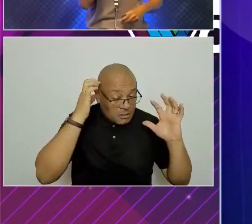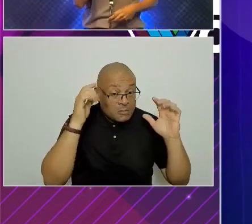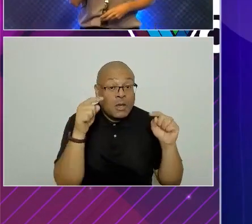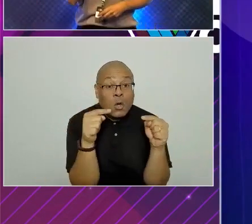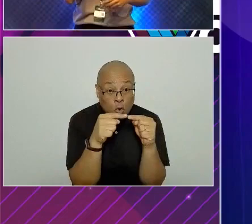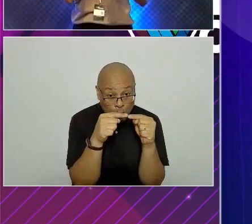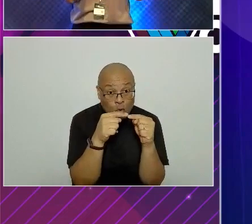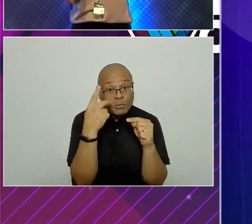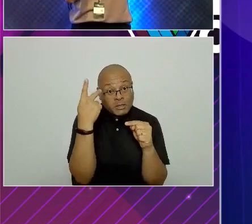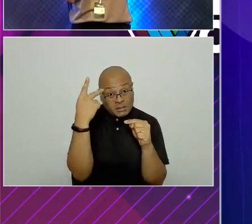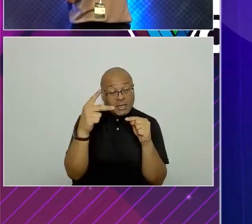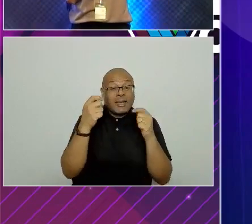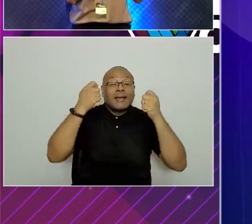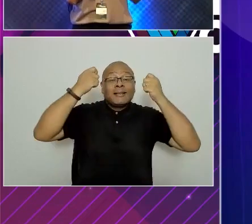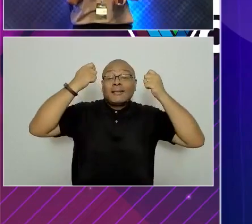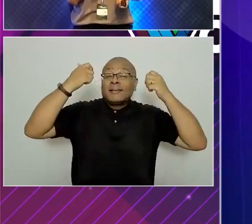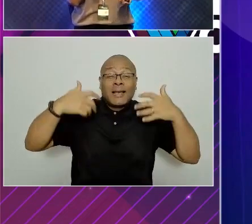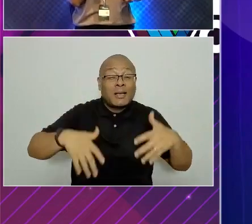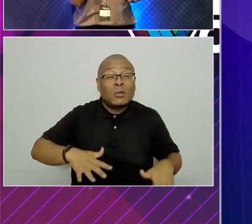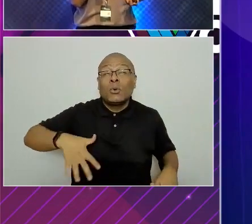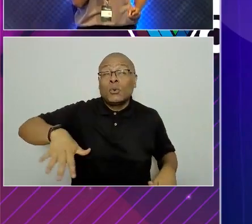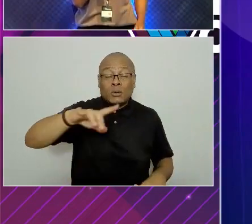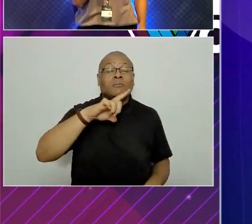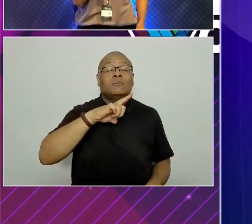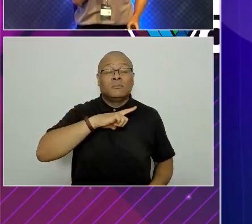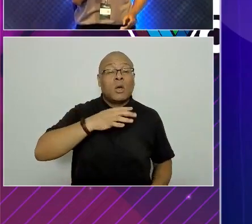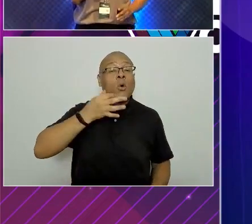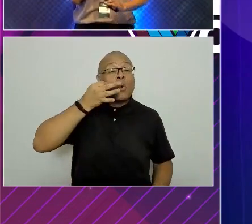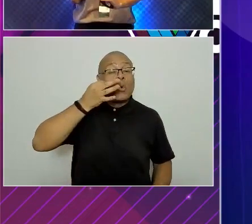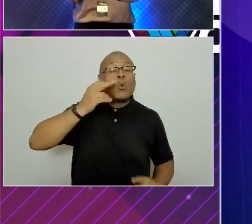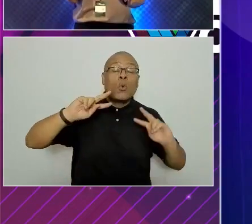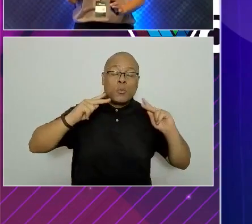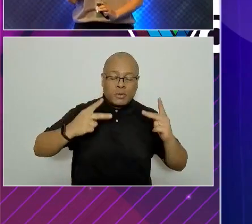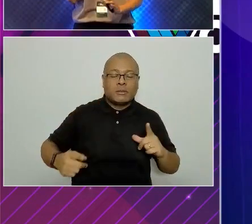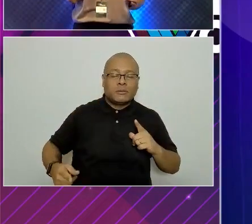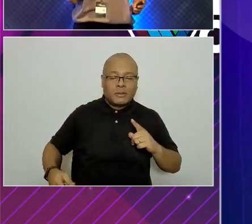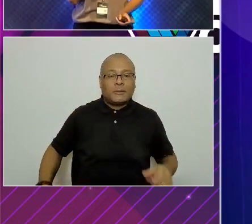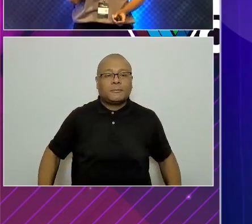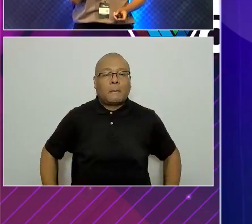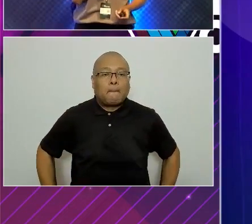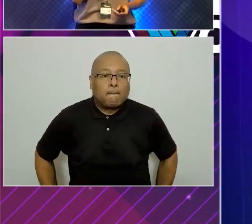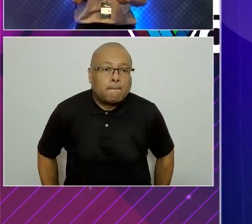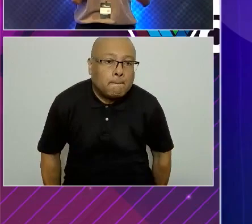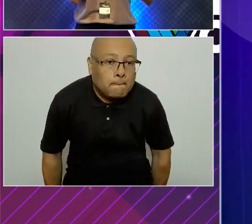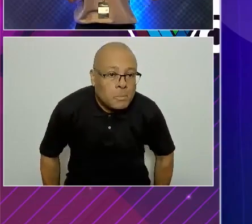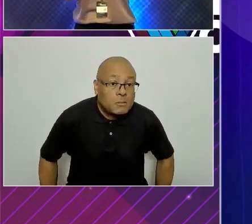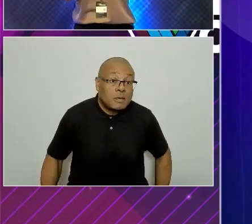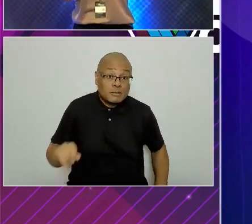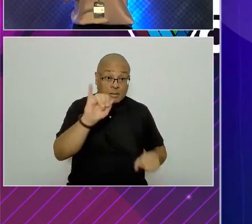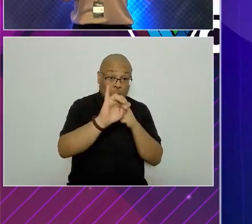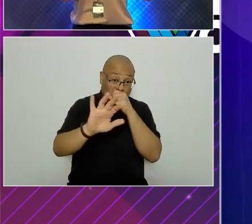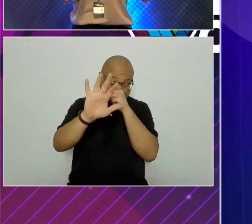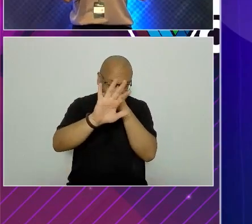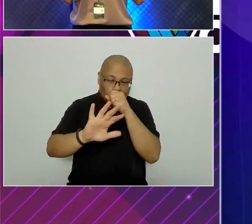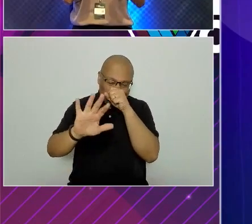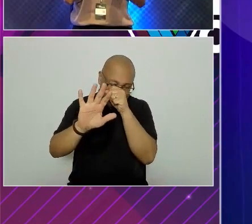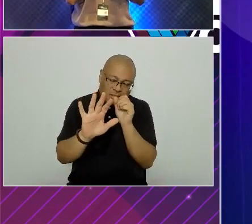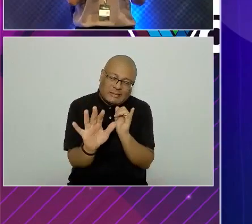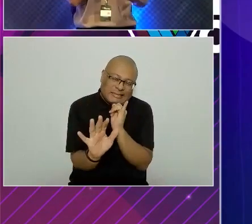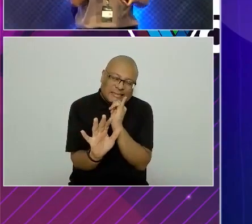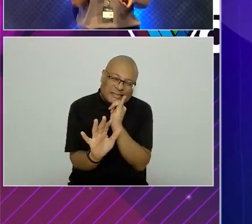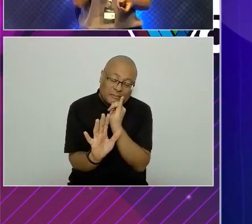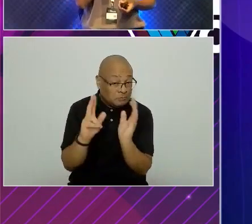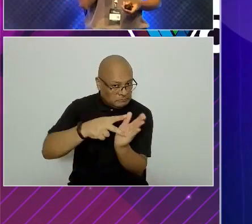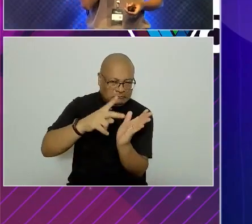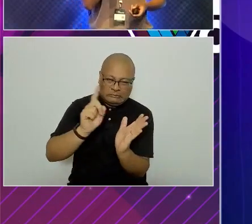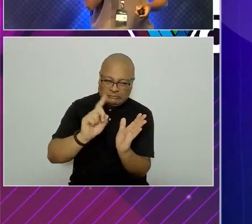neural orgânica, né? A rede neural que está na nossa cabeça. Mas isso é uma imagem fictícia, tá? Mas é só para vocês terem uma